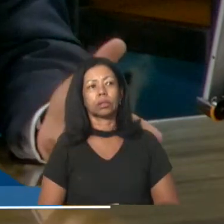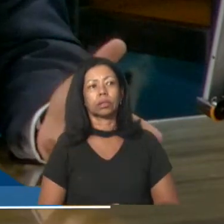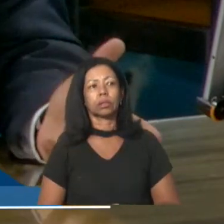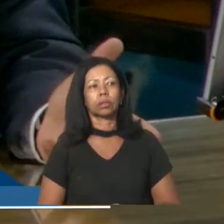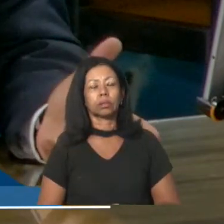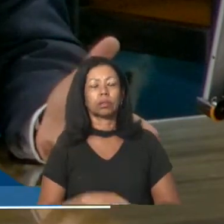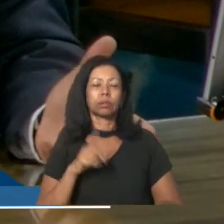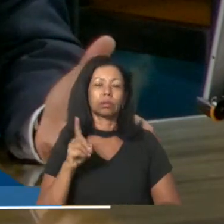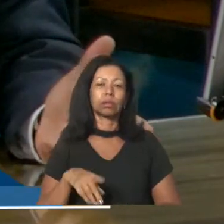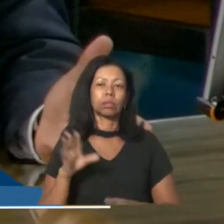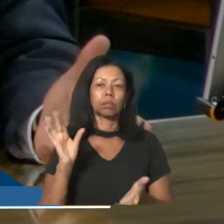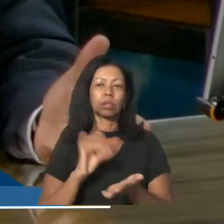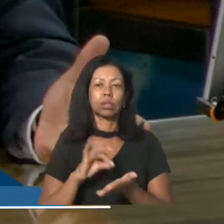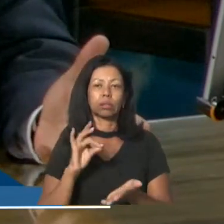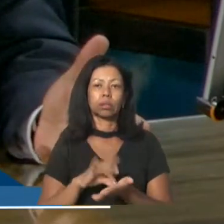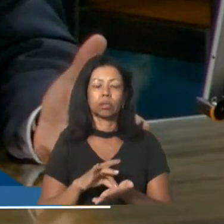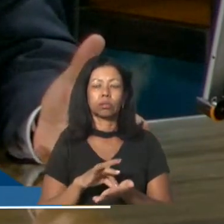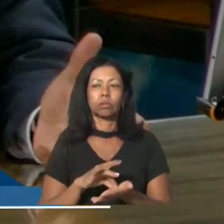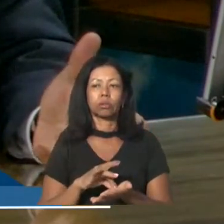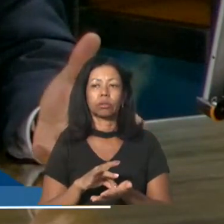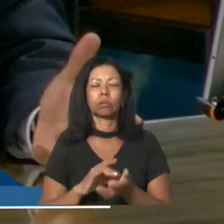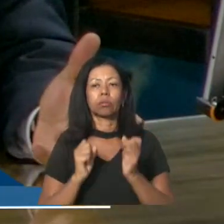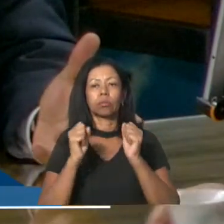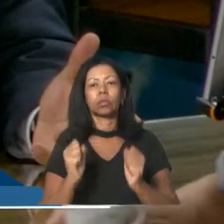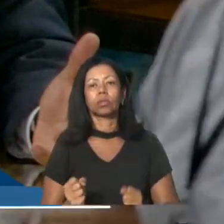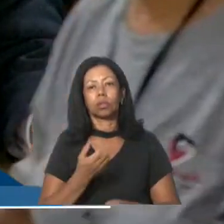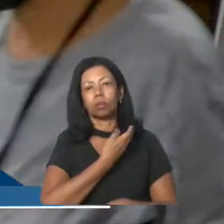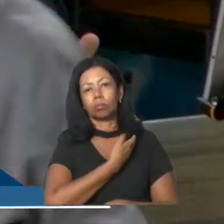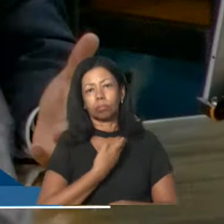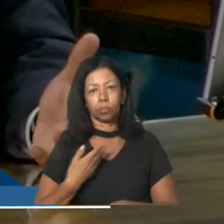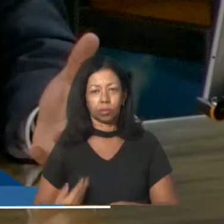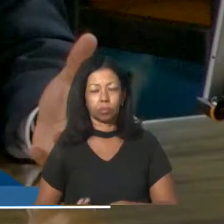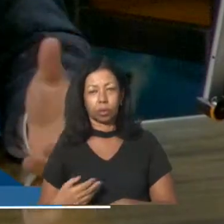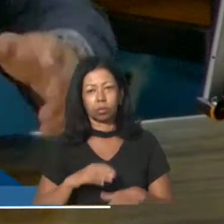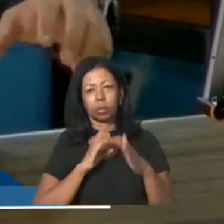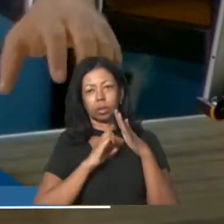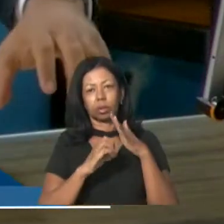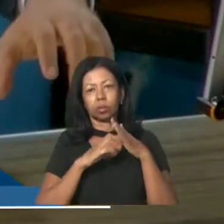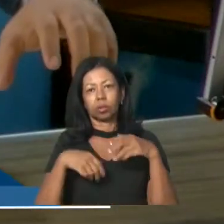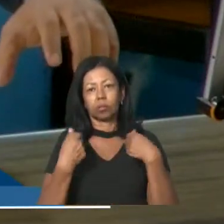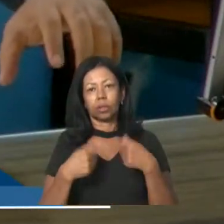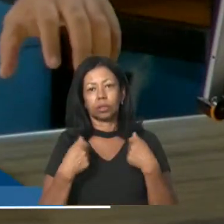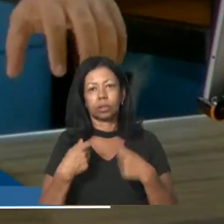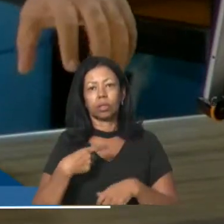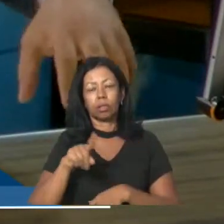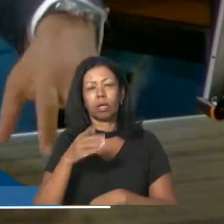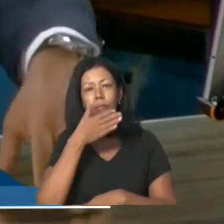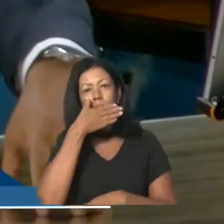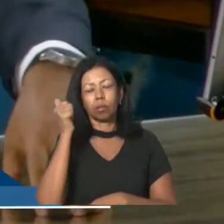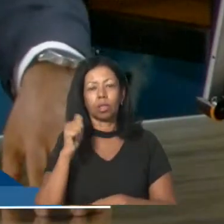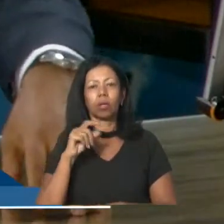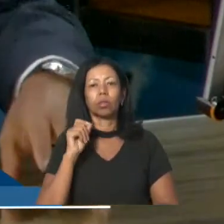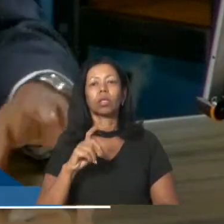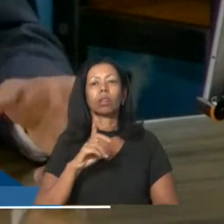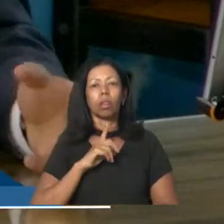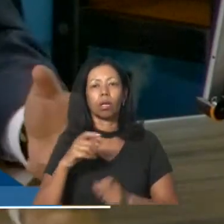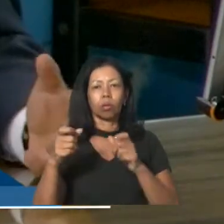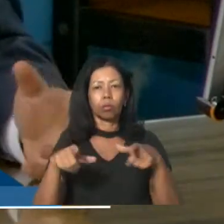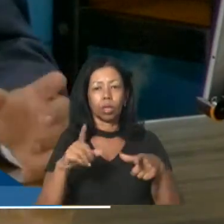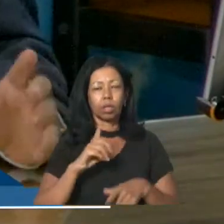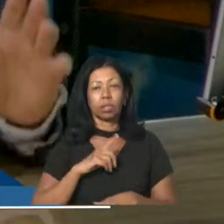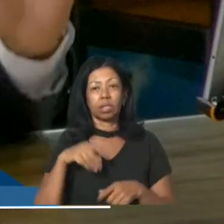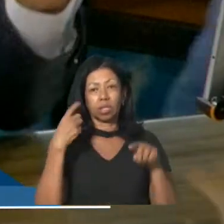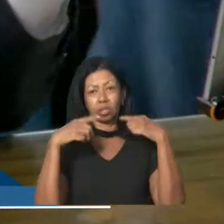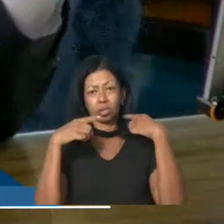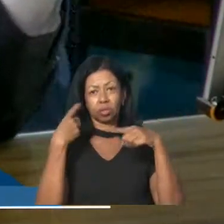Essa é a grande realidade. Então, poder público, Executivo, tem que entrar lá e melhorar o que está lá. Se tem a